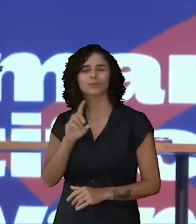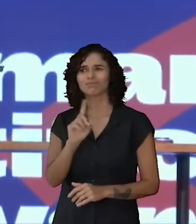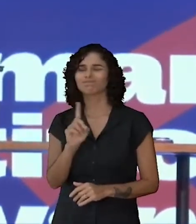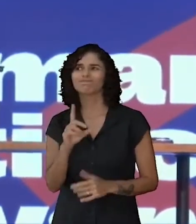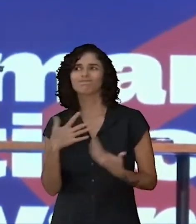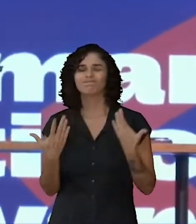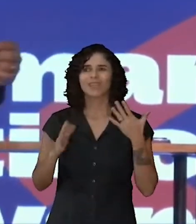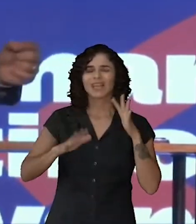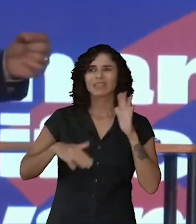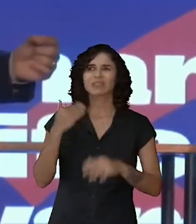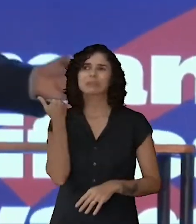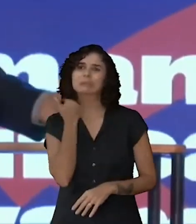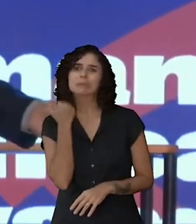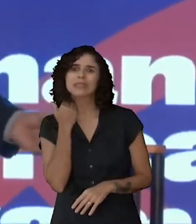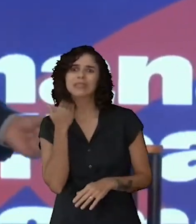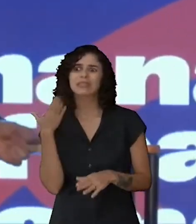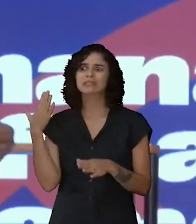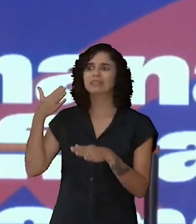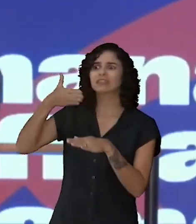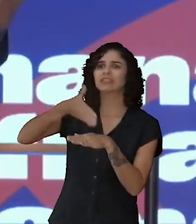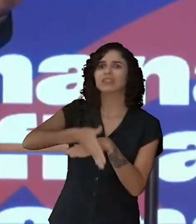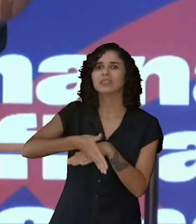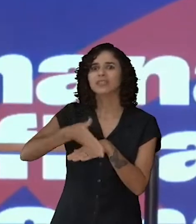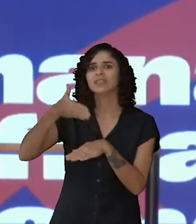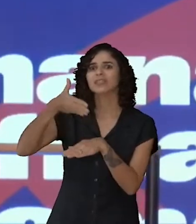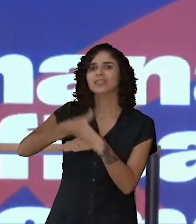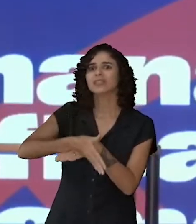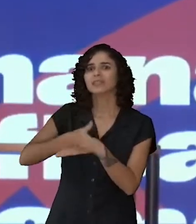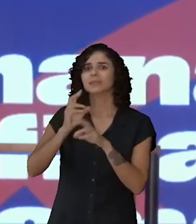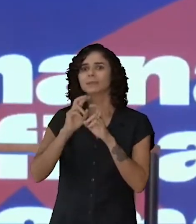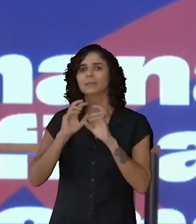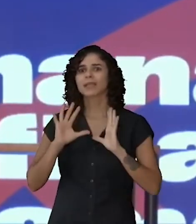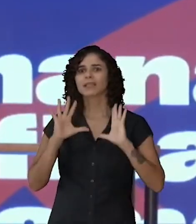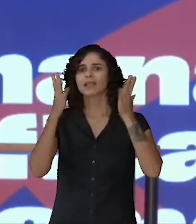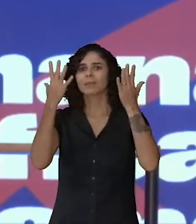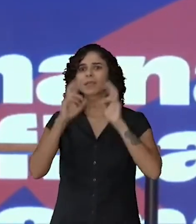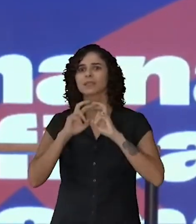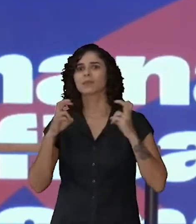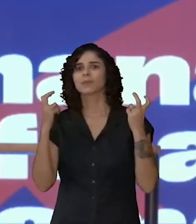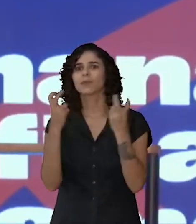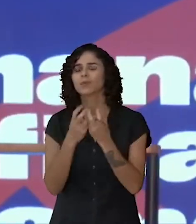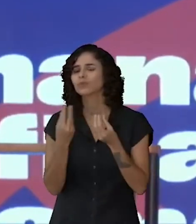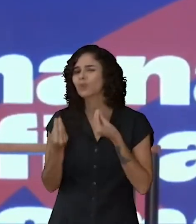tem preguiça de vir para a celebração. Que tipo de avivamento você quer?